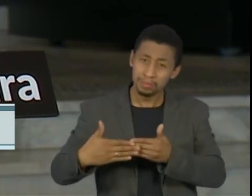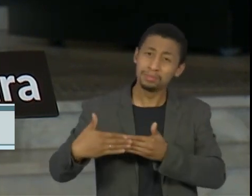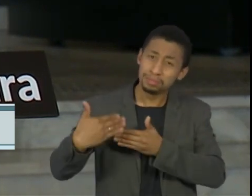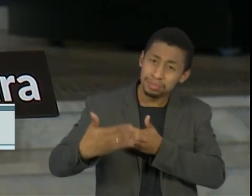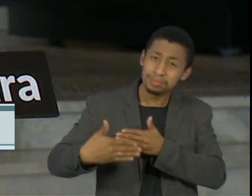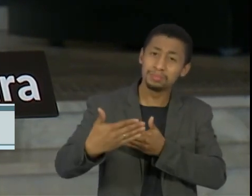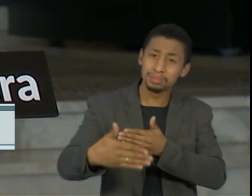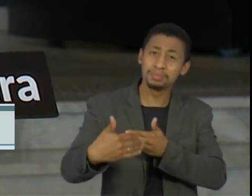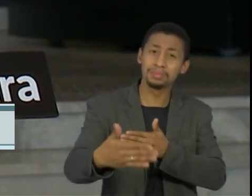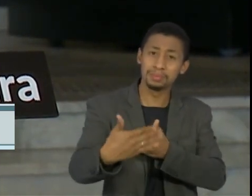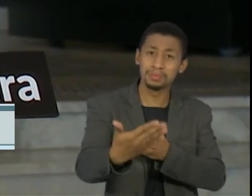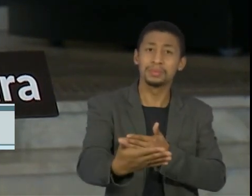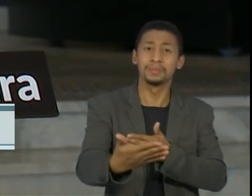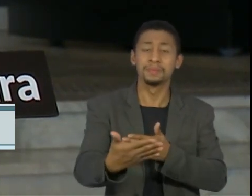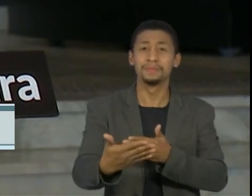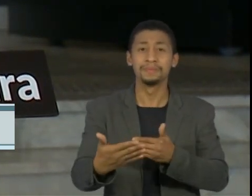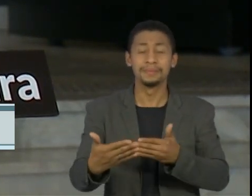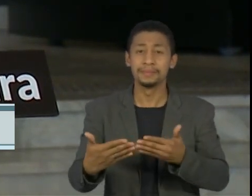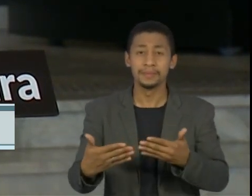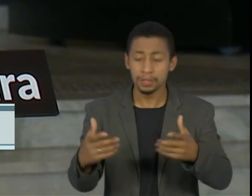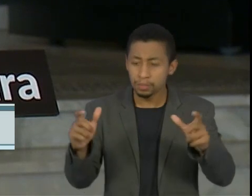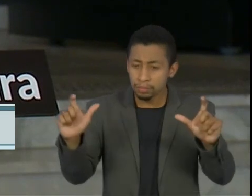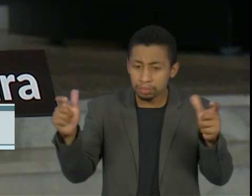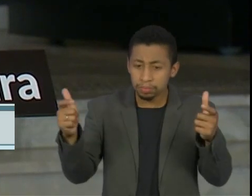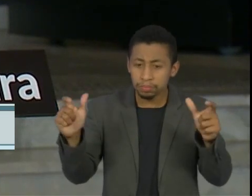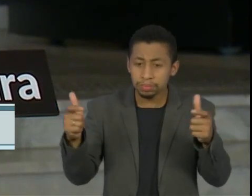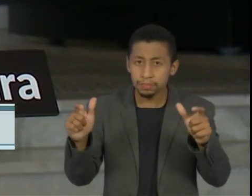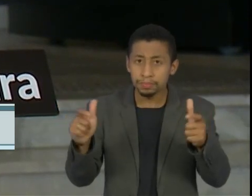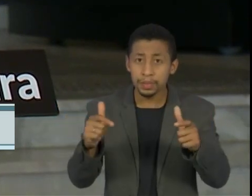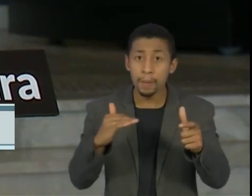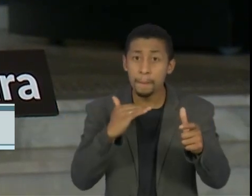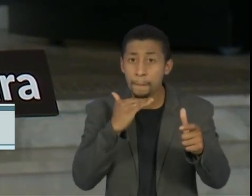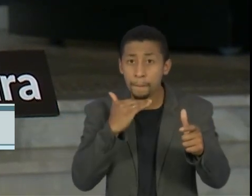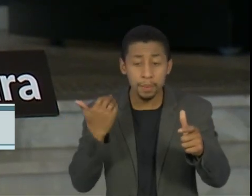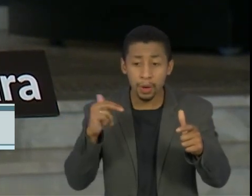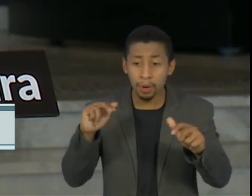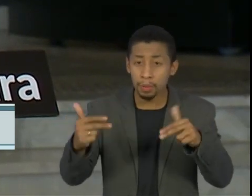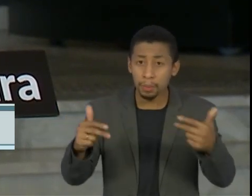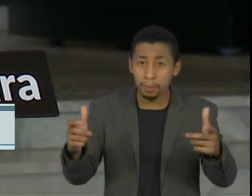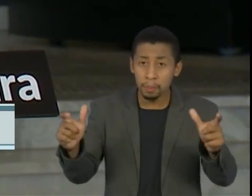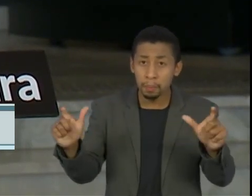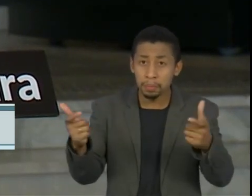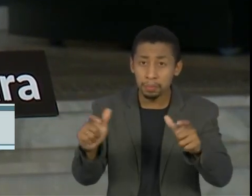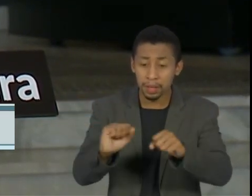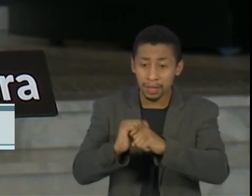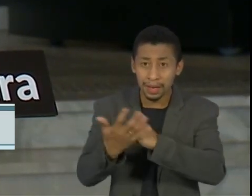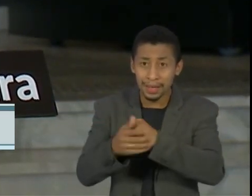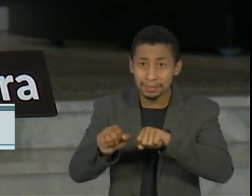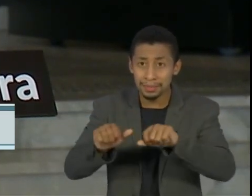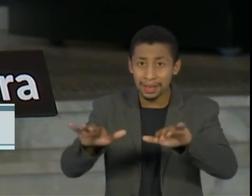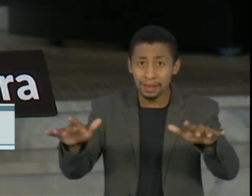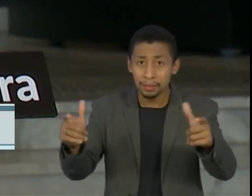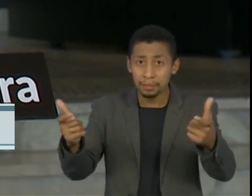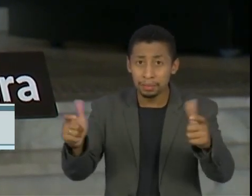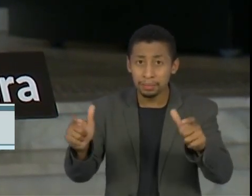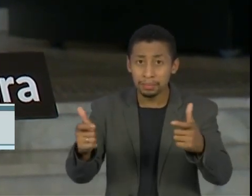nós tenhamos uma redução no número de novos casos. Obviamente que o